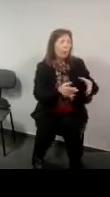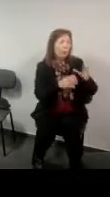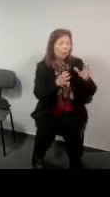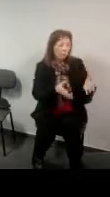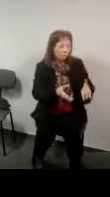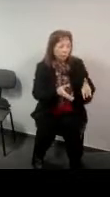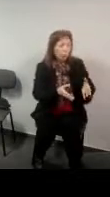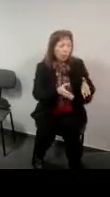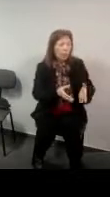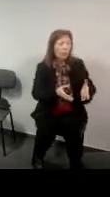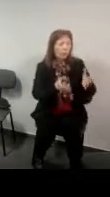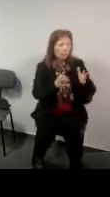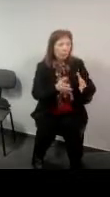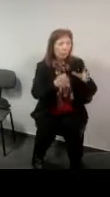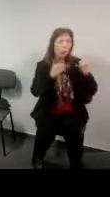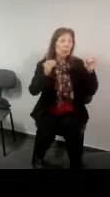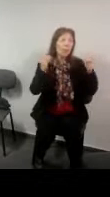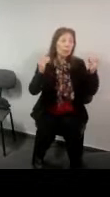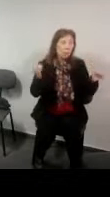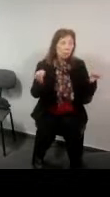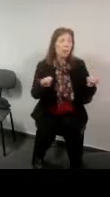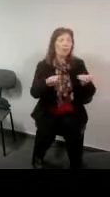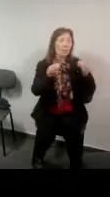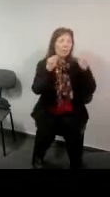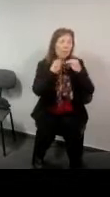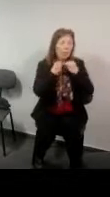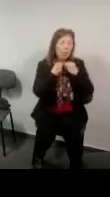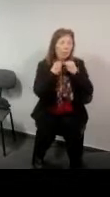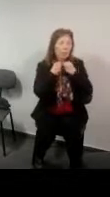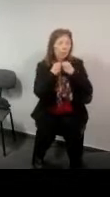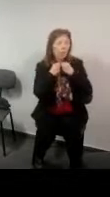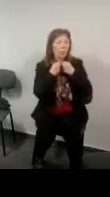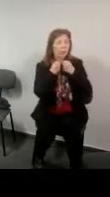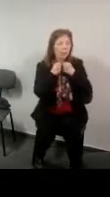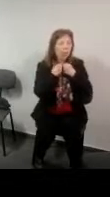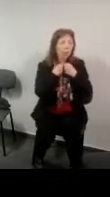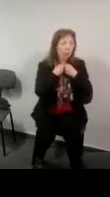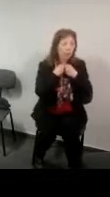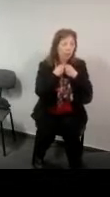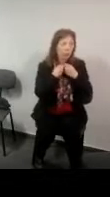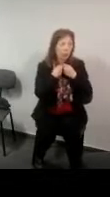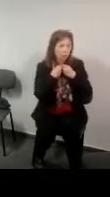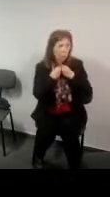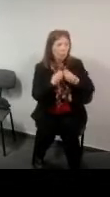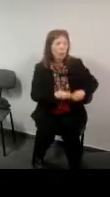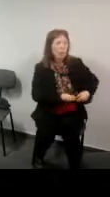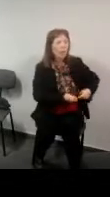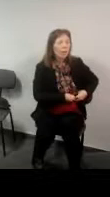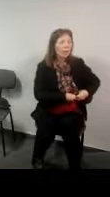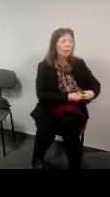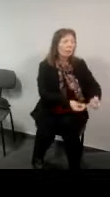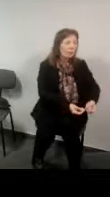Então, para ajudar, o ideal seria que, além do magnetizador estar com o nariz